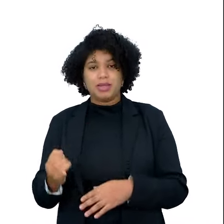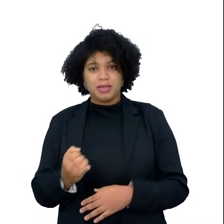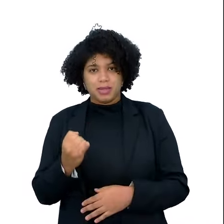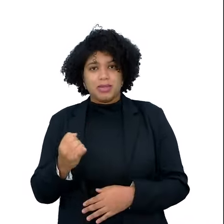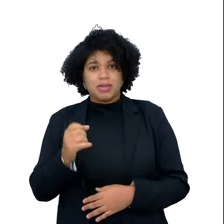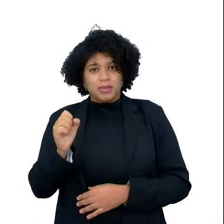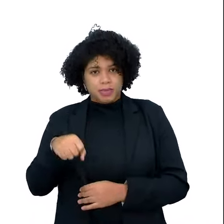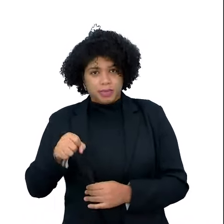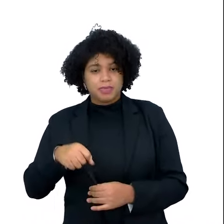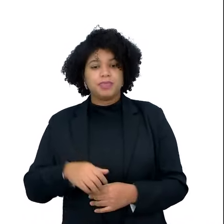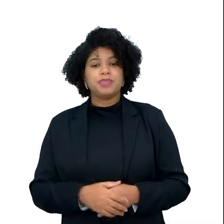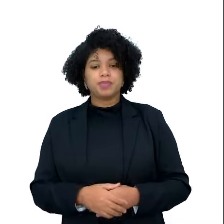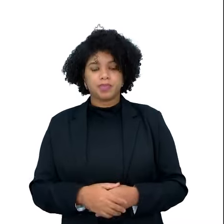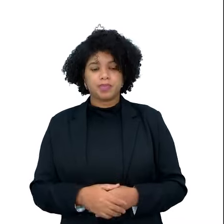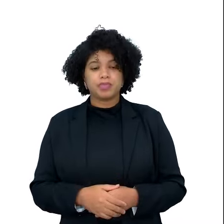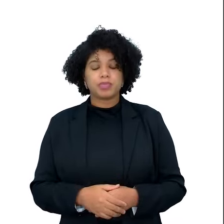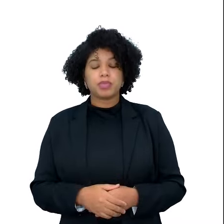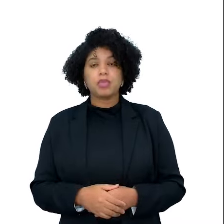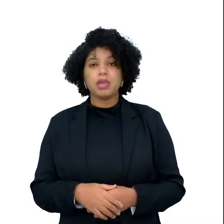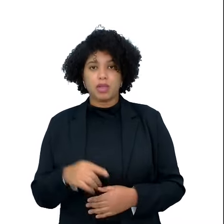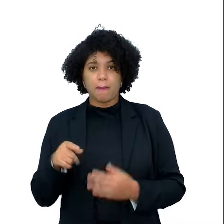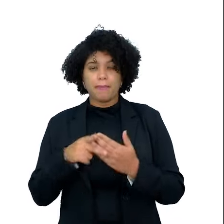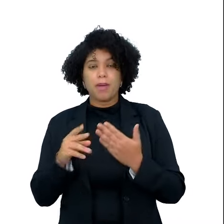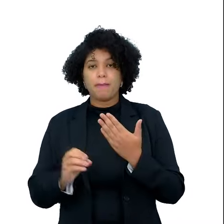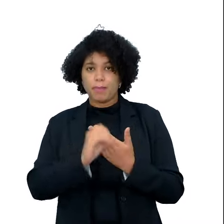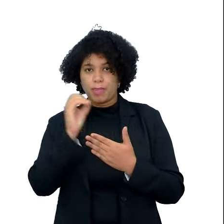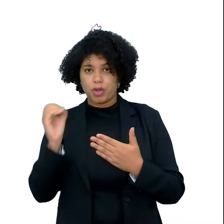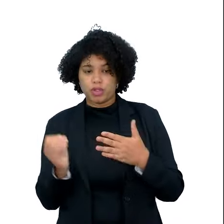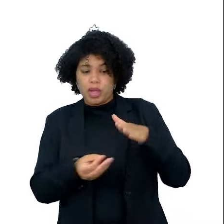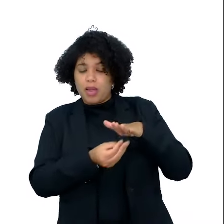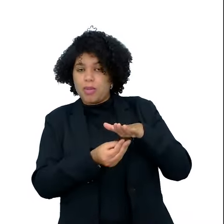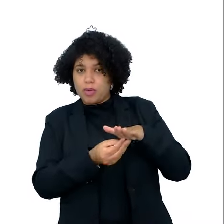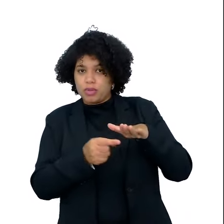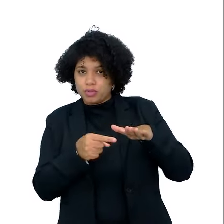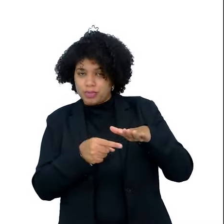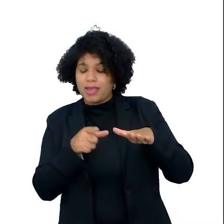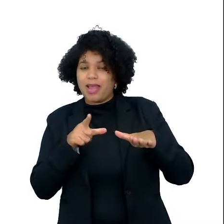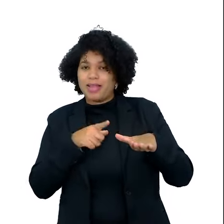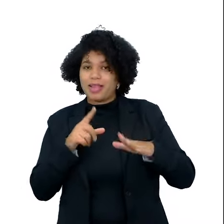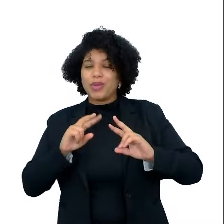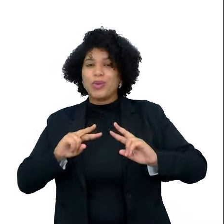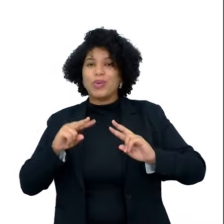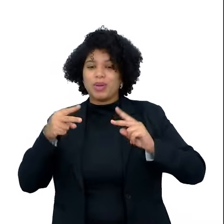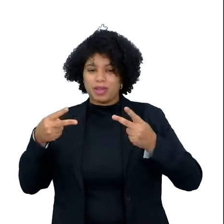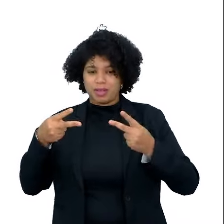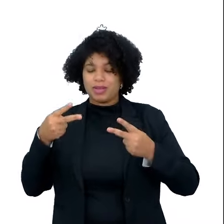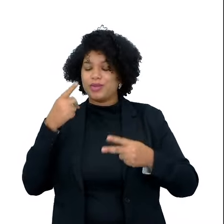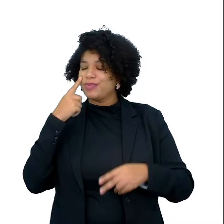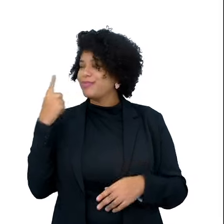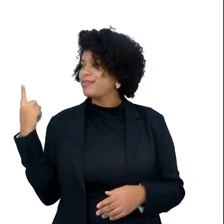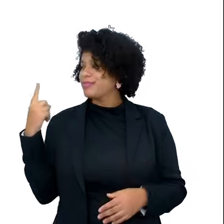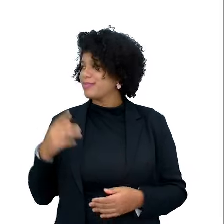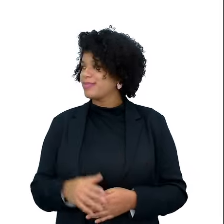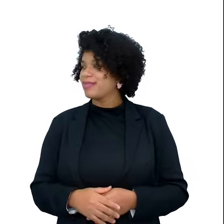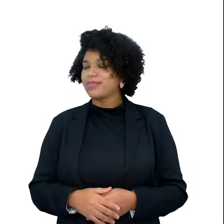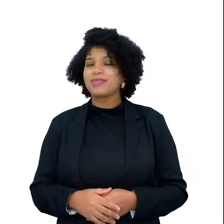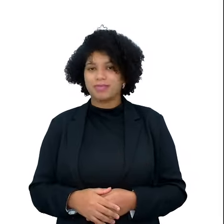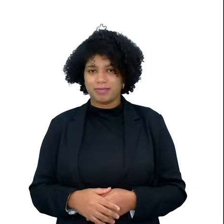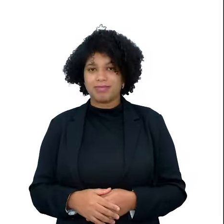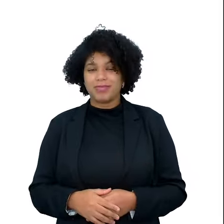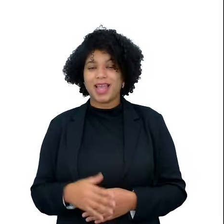lá no centro de mídias, no repositório, e peguem esse link, deixem lá no favorito do